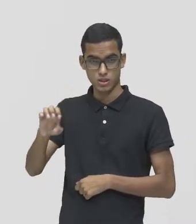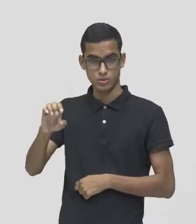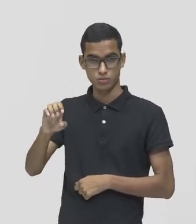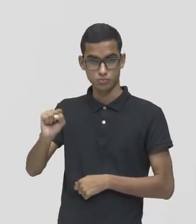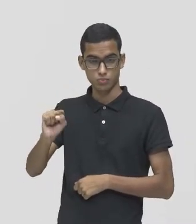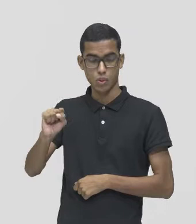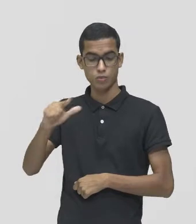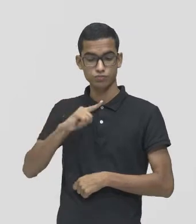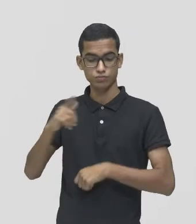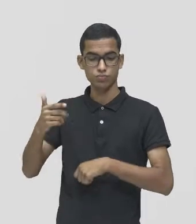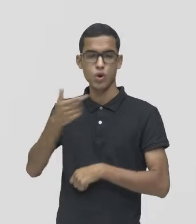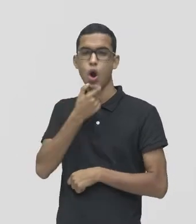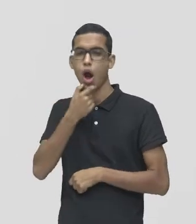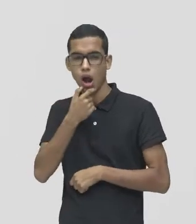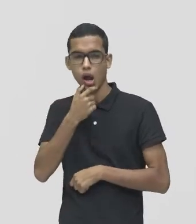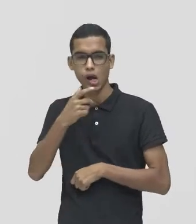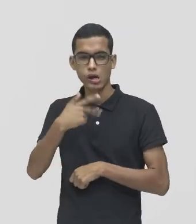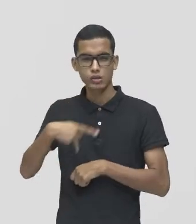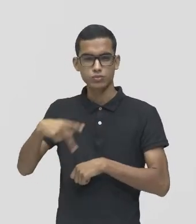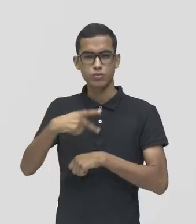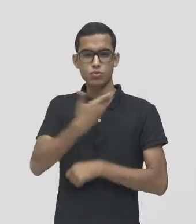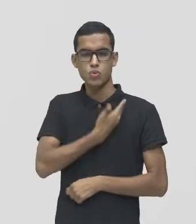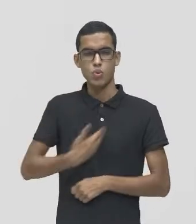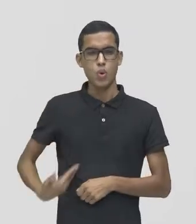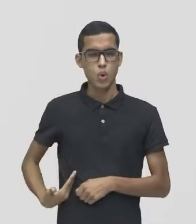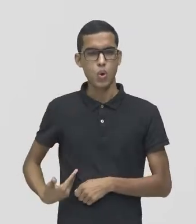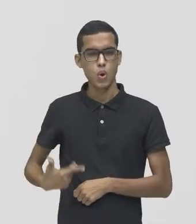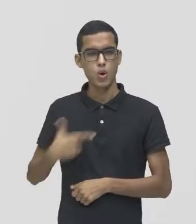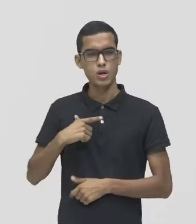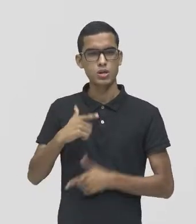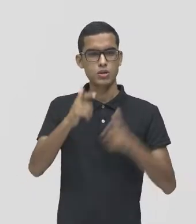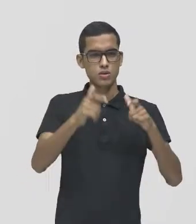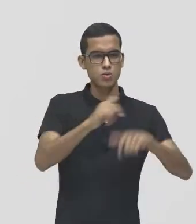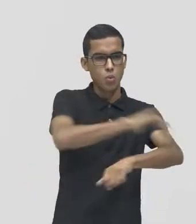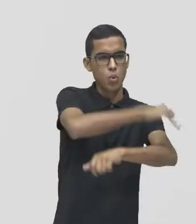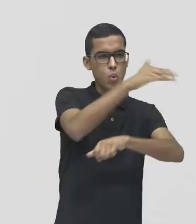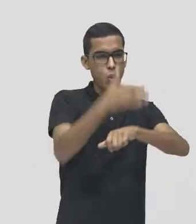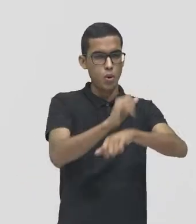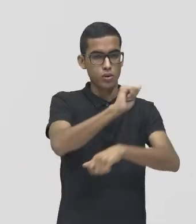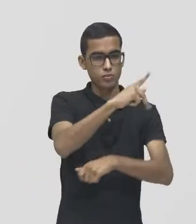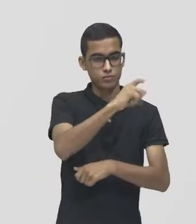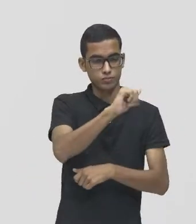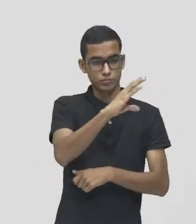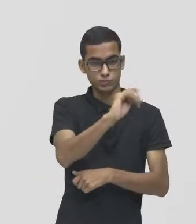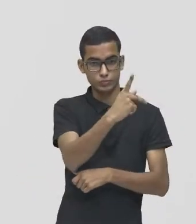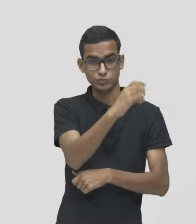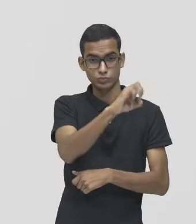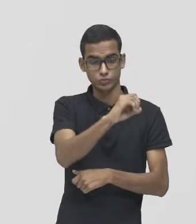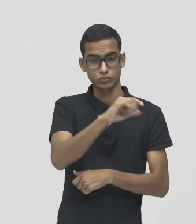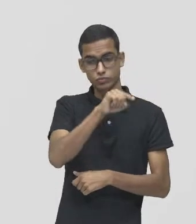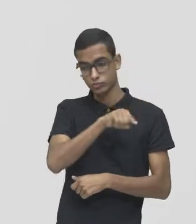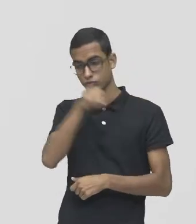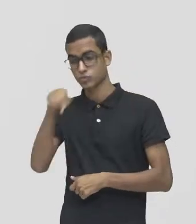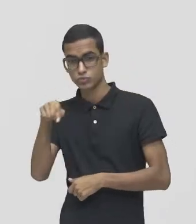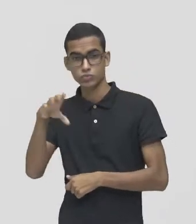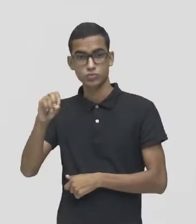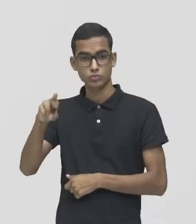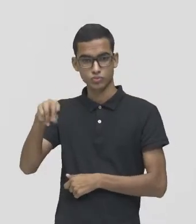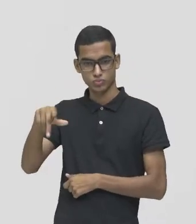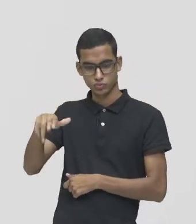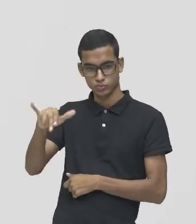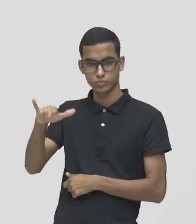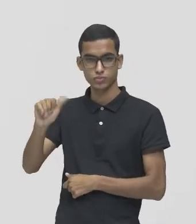os Montes Apalaches e o oceano. Tá bem tranquila essa questão, não tá mesmo? Então, letra A, no